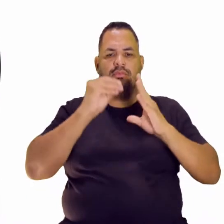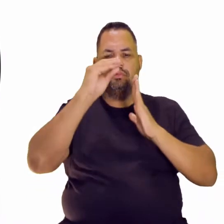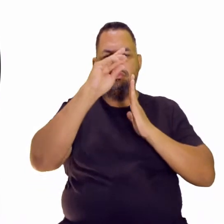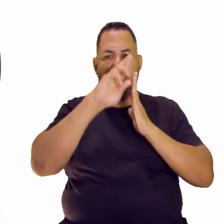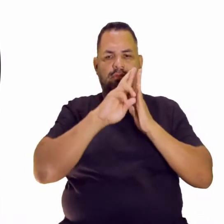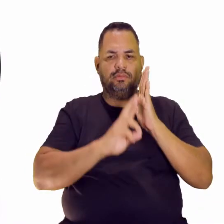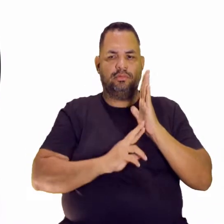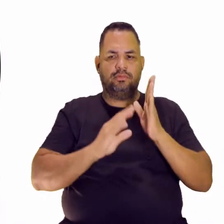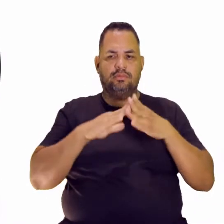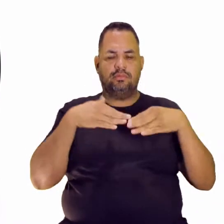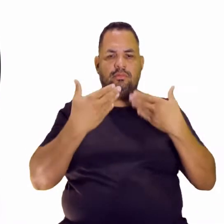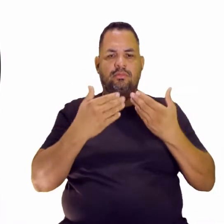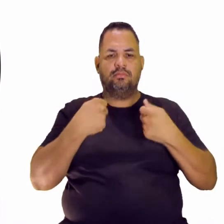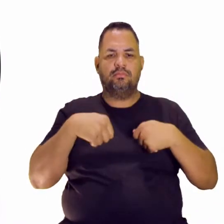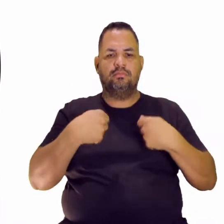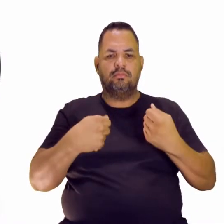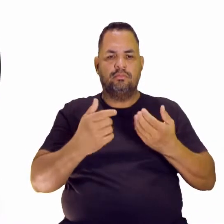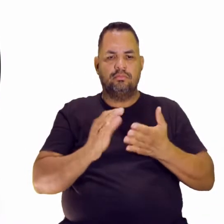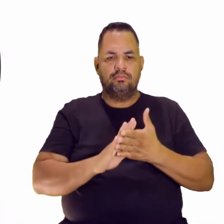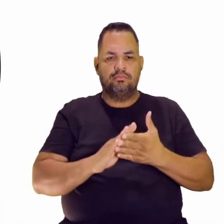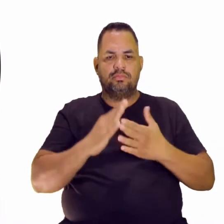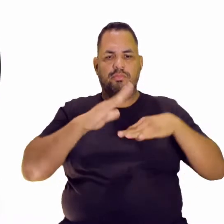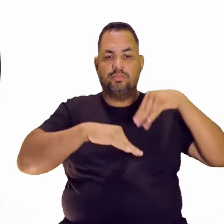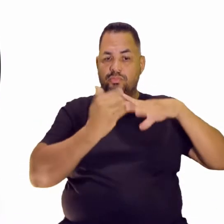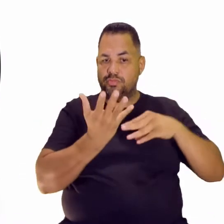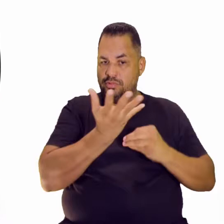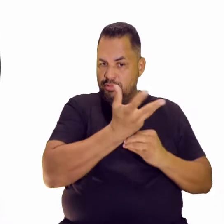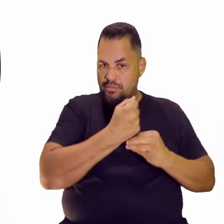os artistas tinham que seguir.